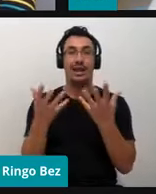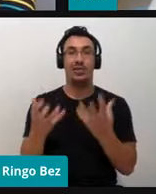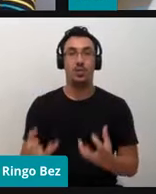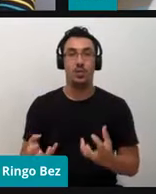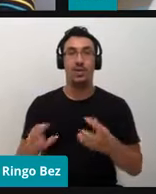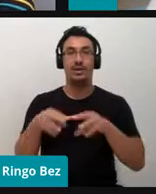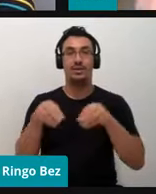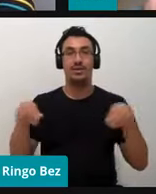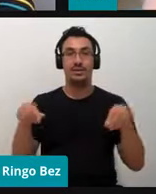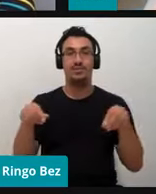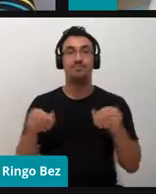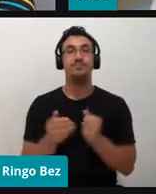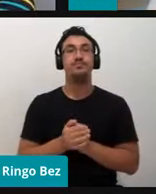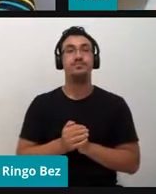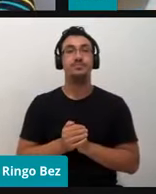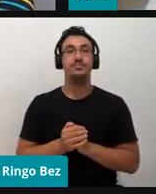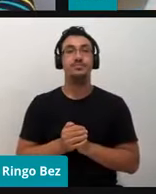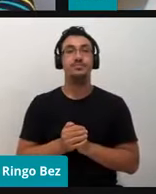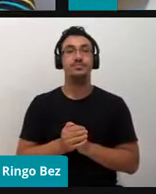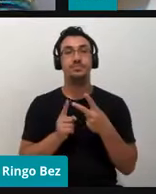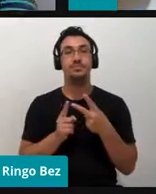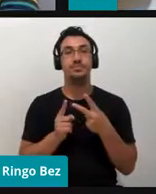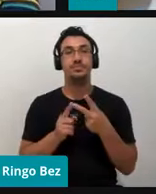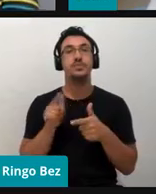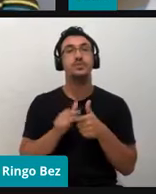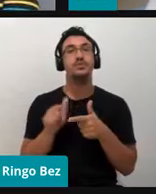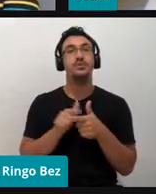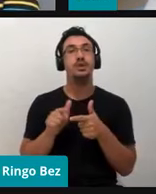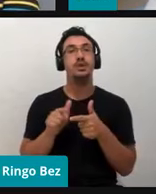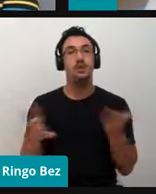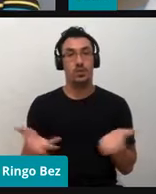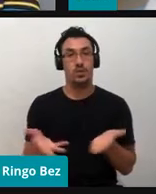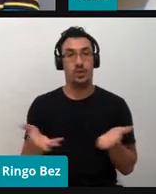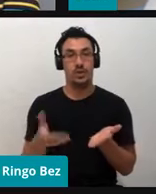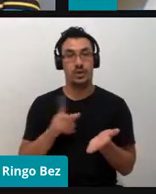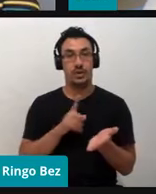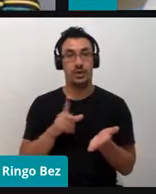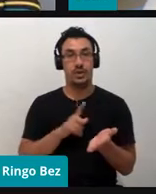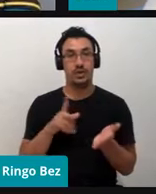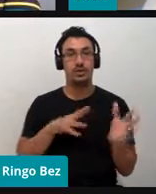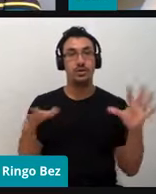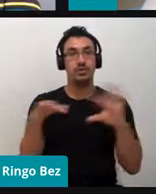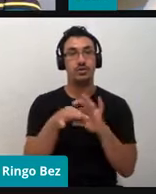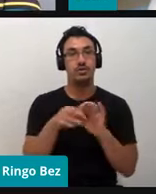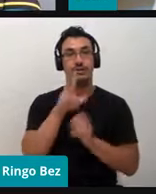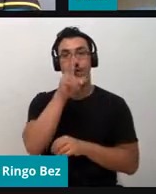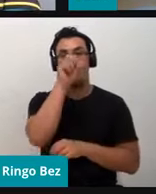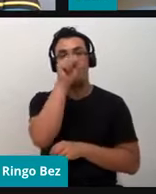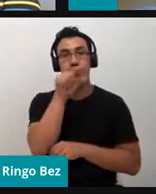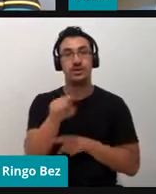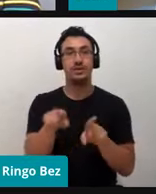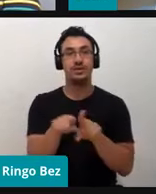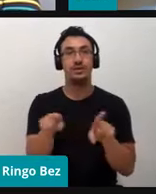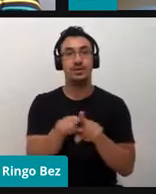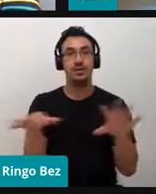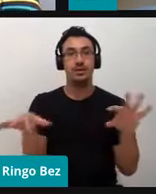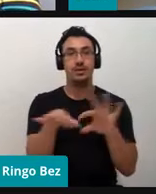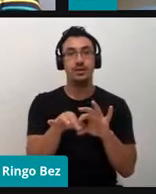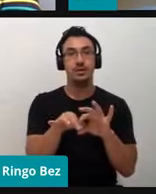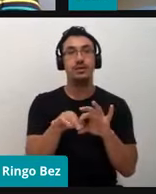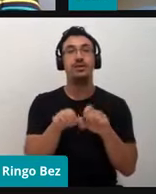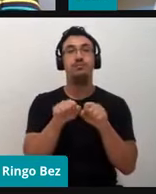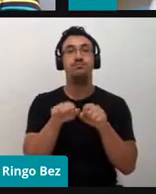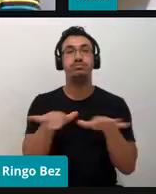bacias hidrográficas. O segundo problema que nós estamos enfrentando, que aí faz um link bastante grande com o vetor da epidemia em